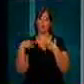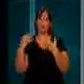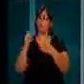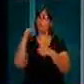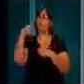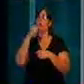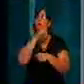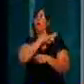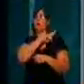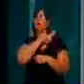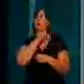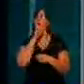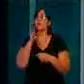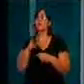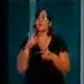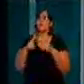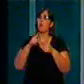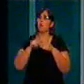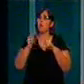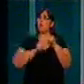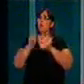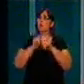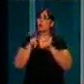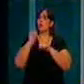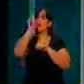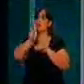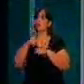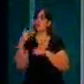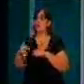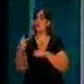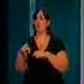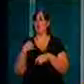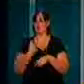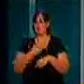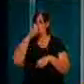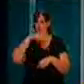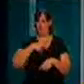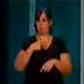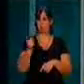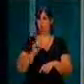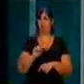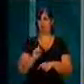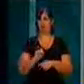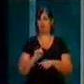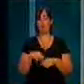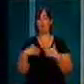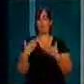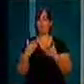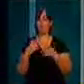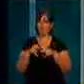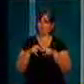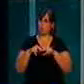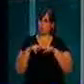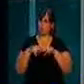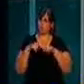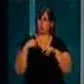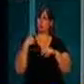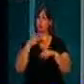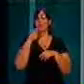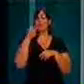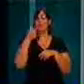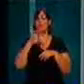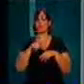financeiros e administrativos é a sua diretoria e não o prefeito de São Paulo. por derrodeiro, senhor presidente. Vossa Excelência,